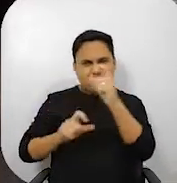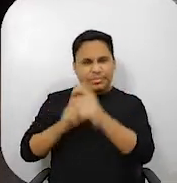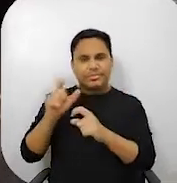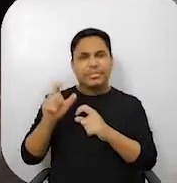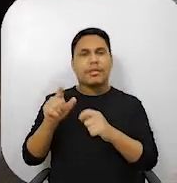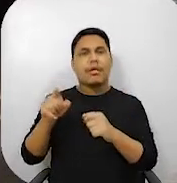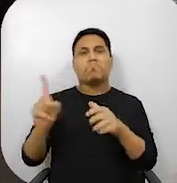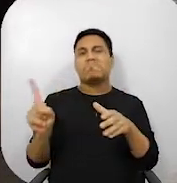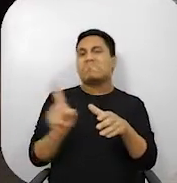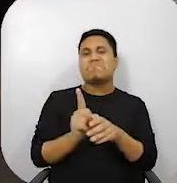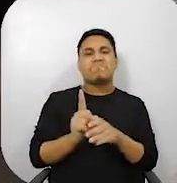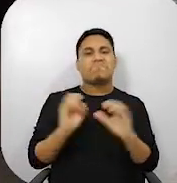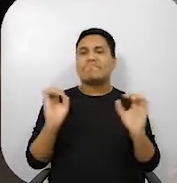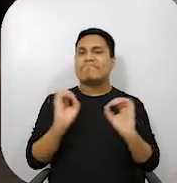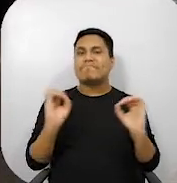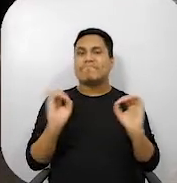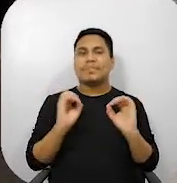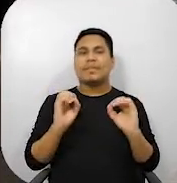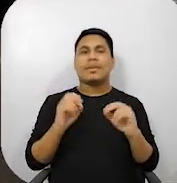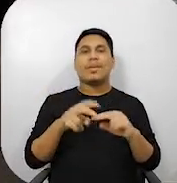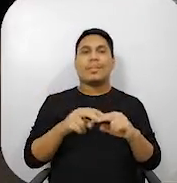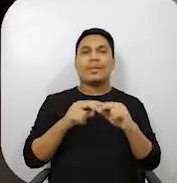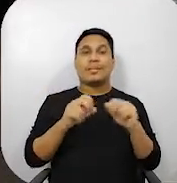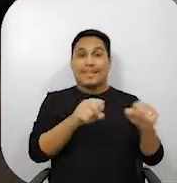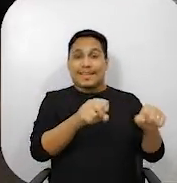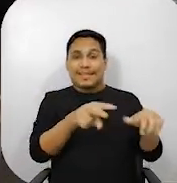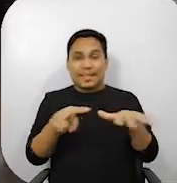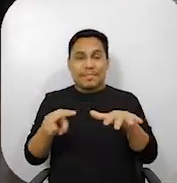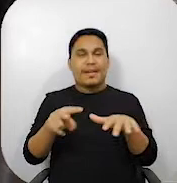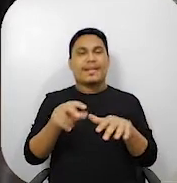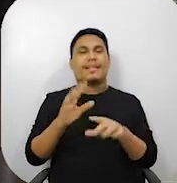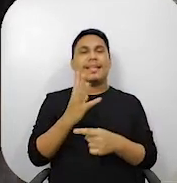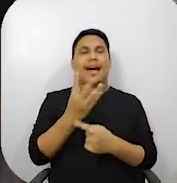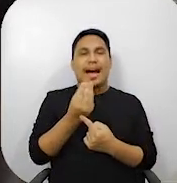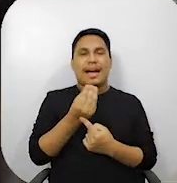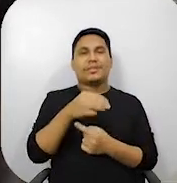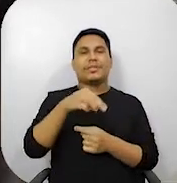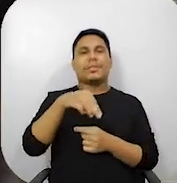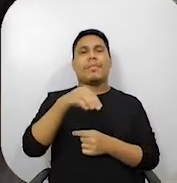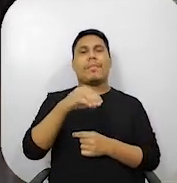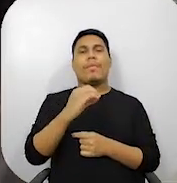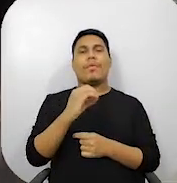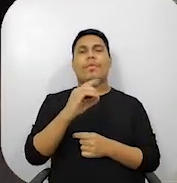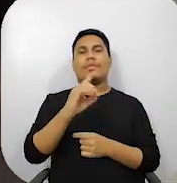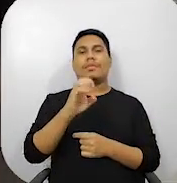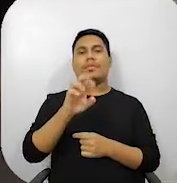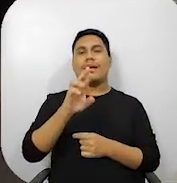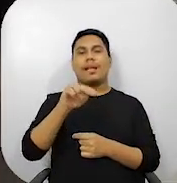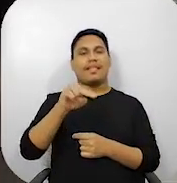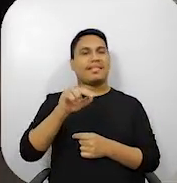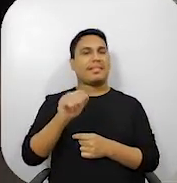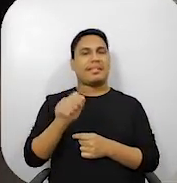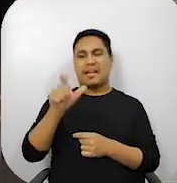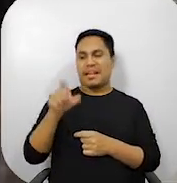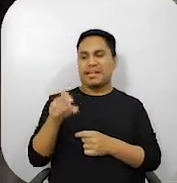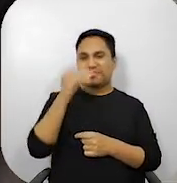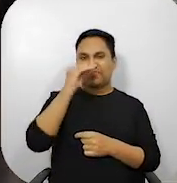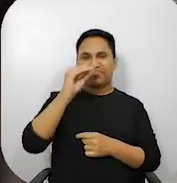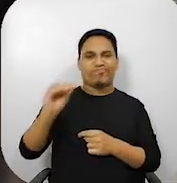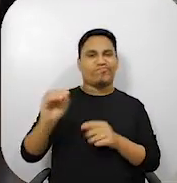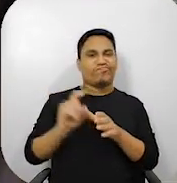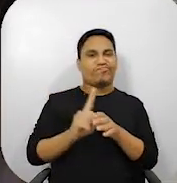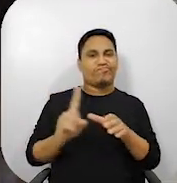se engasgava muita tanto que ela passou batida na Semana da Arte Moderna de 1922 ela não é mas em termos de